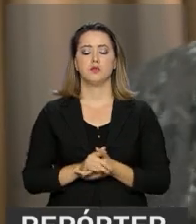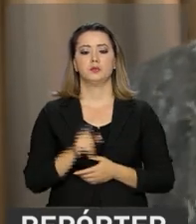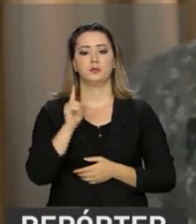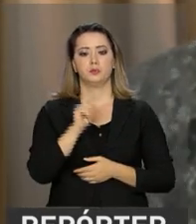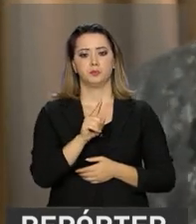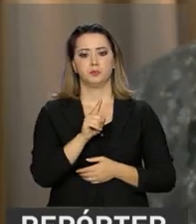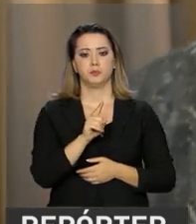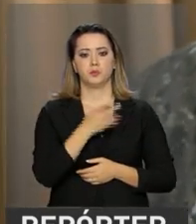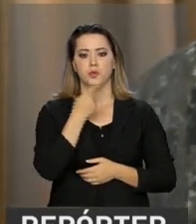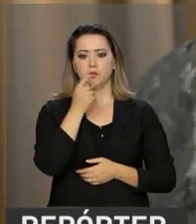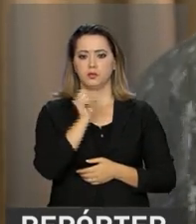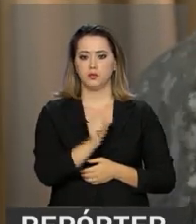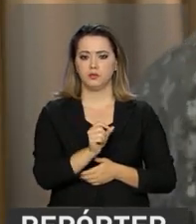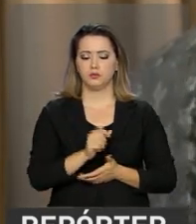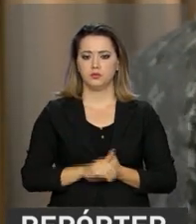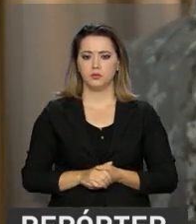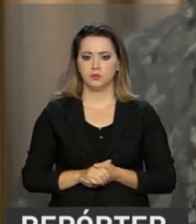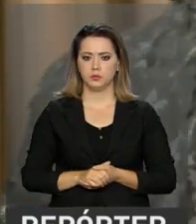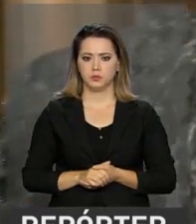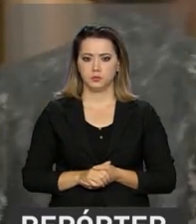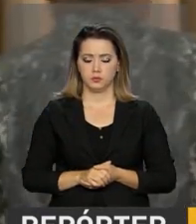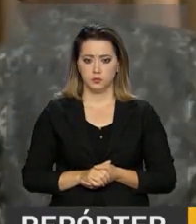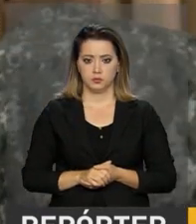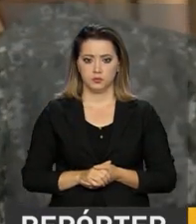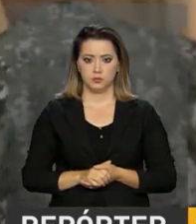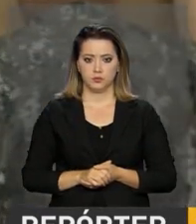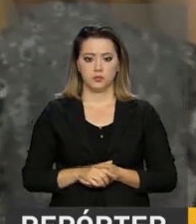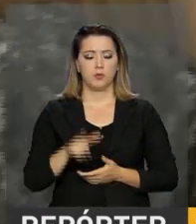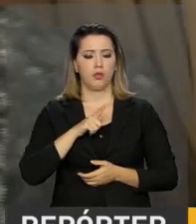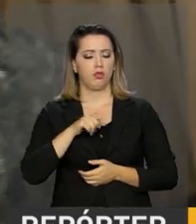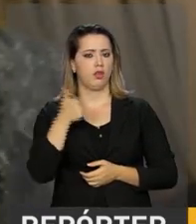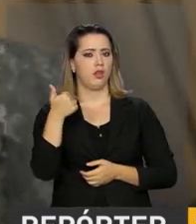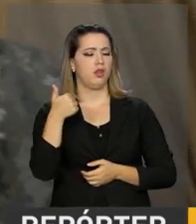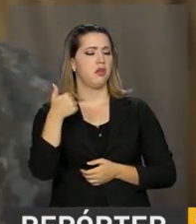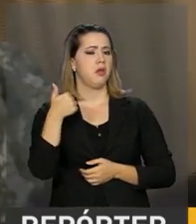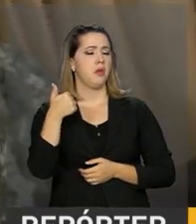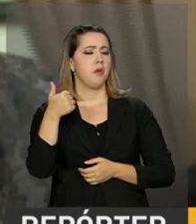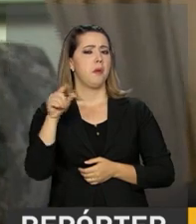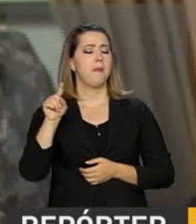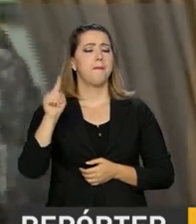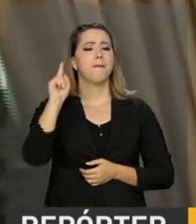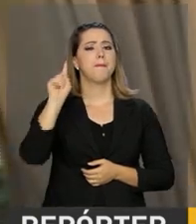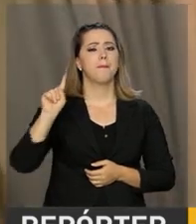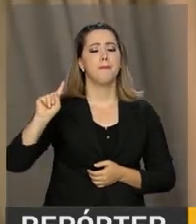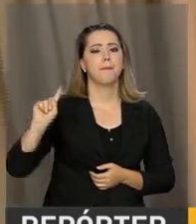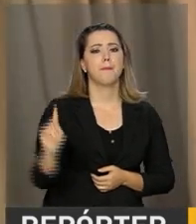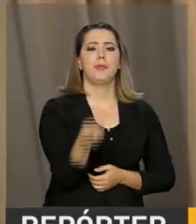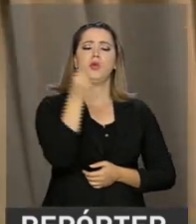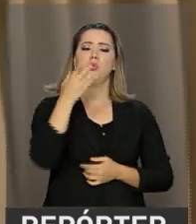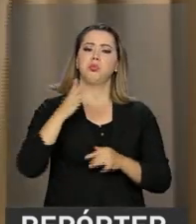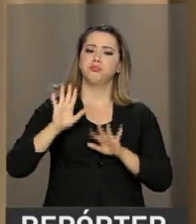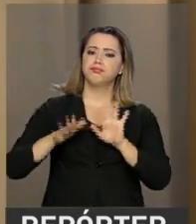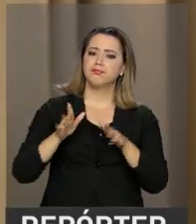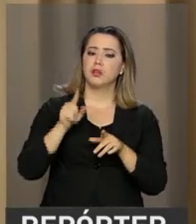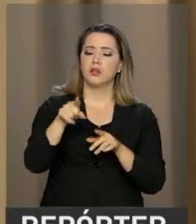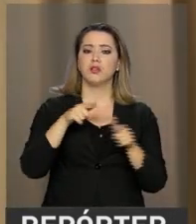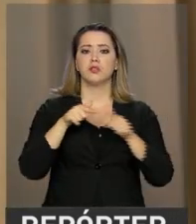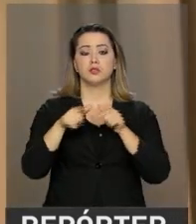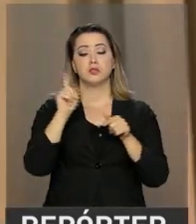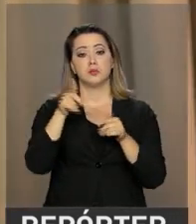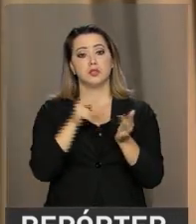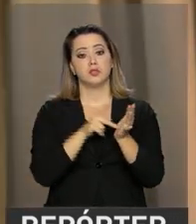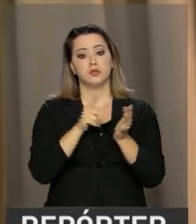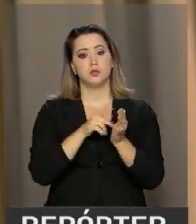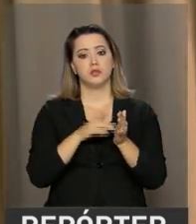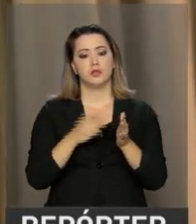esforço de caráter Nacional embora estejam aqui 1000 e poucos agentes da Polícia Rodoviária Federal o seu trabalho na verdade